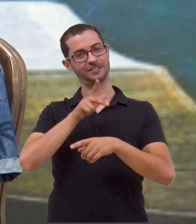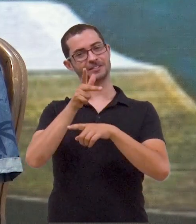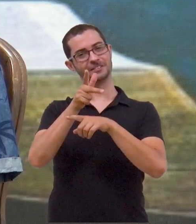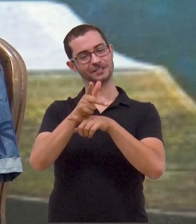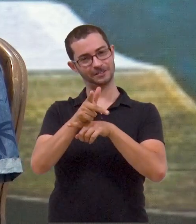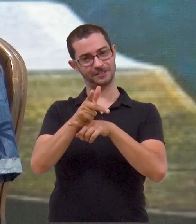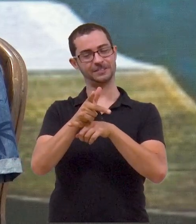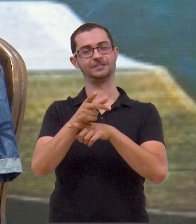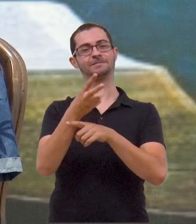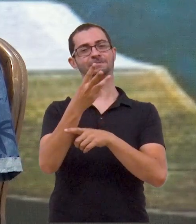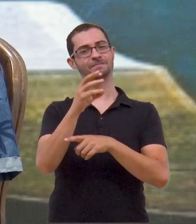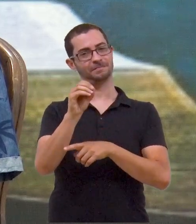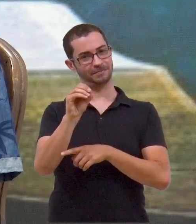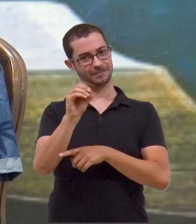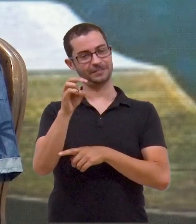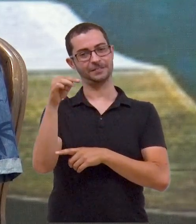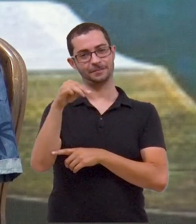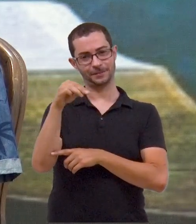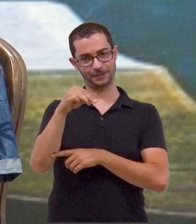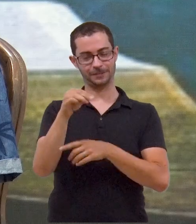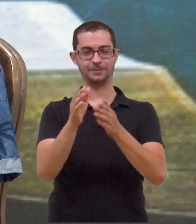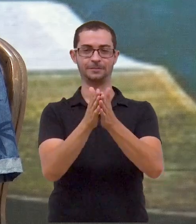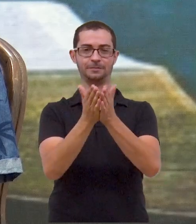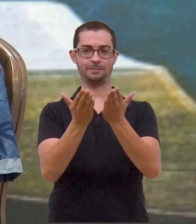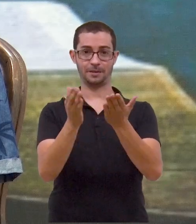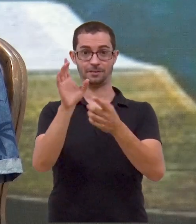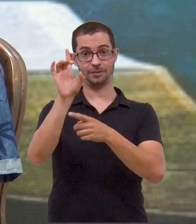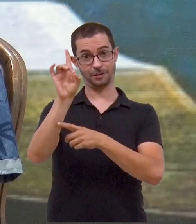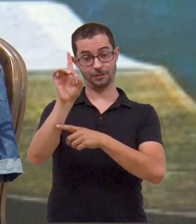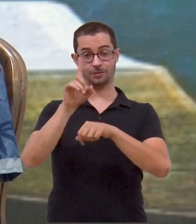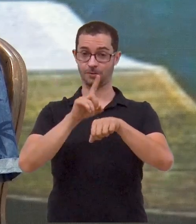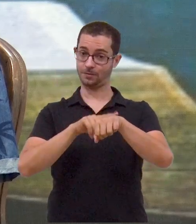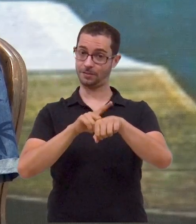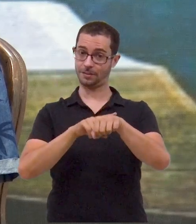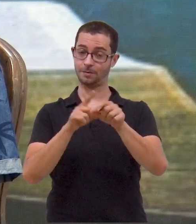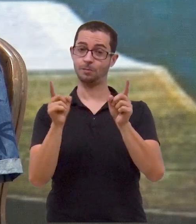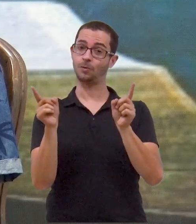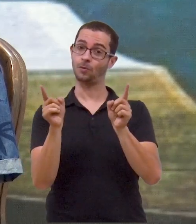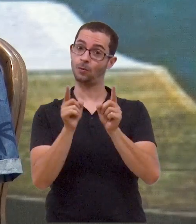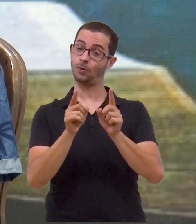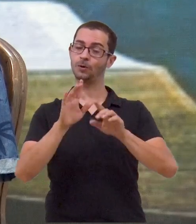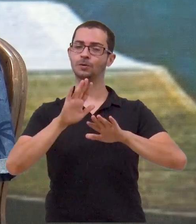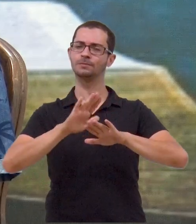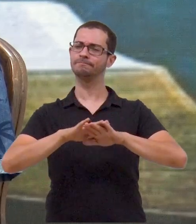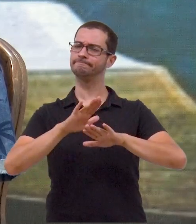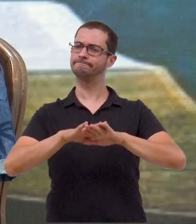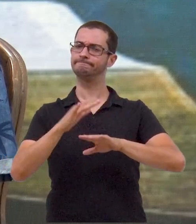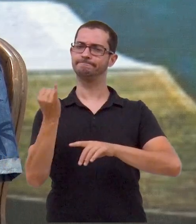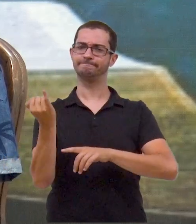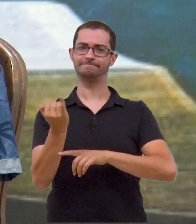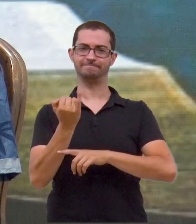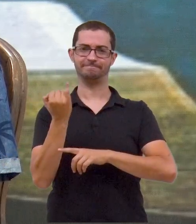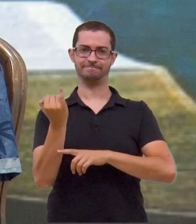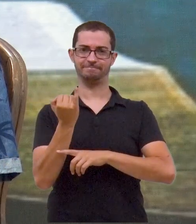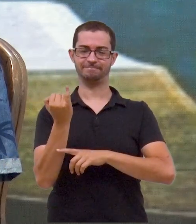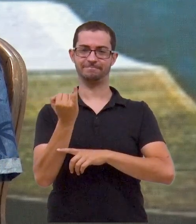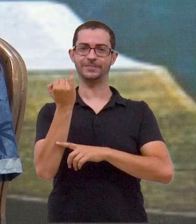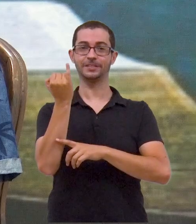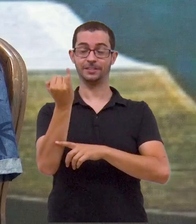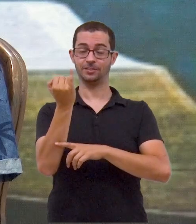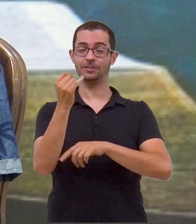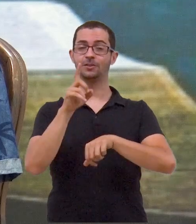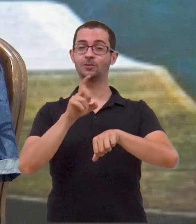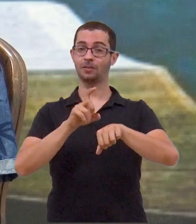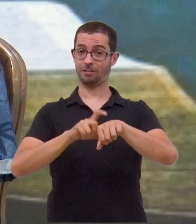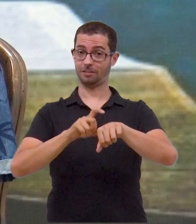de Palavra de Deus. Um tempo curto, nós sabemos, mas bem rico, e um tempo que